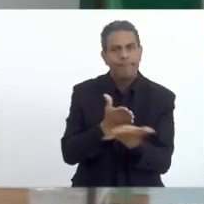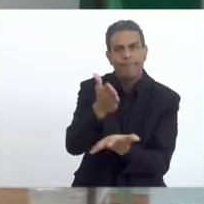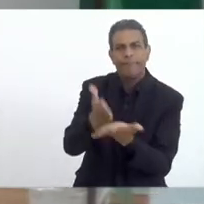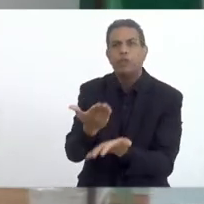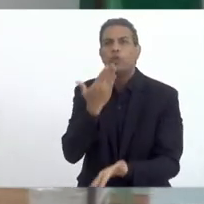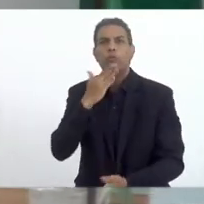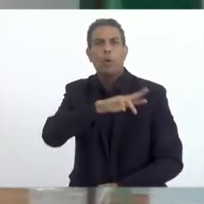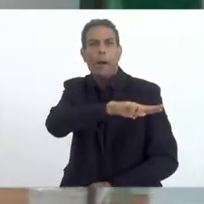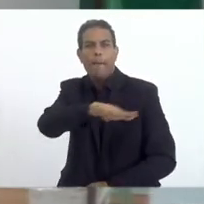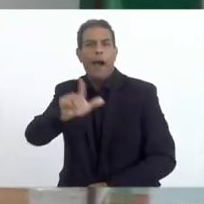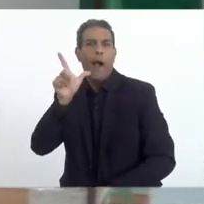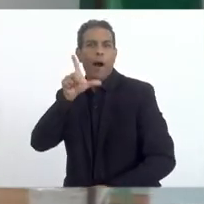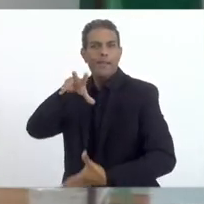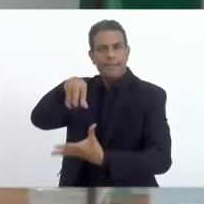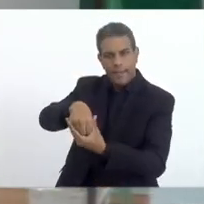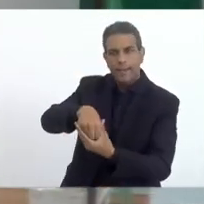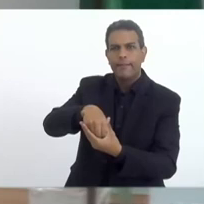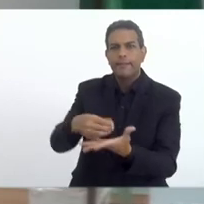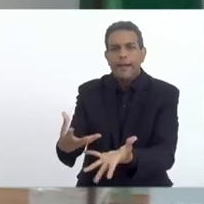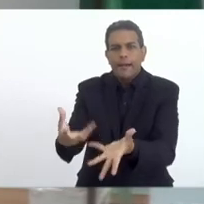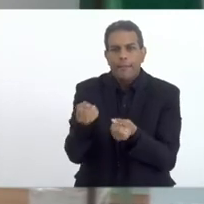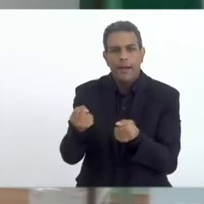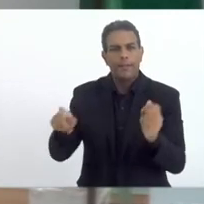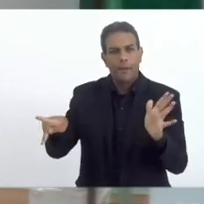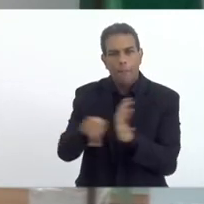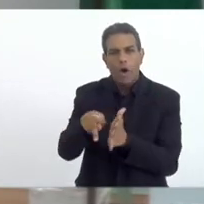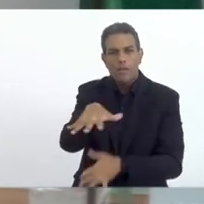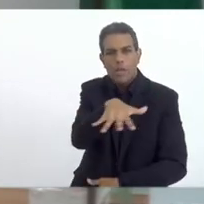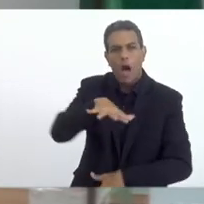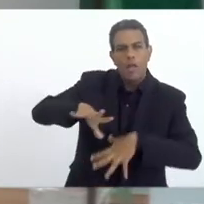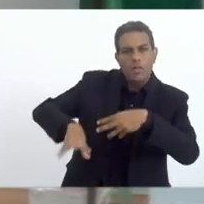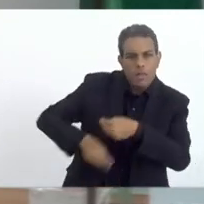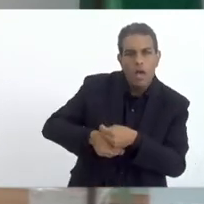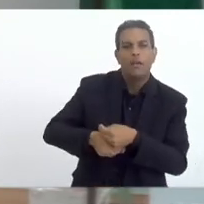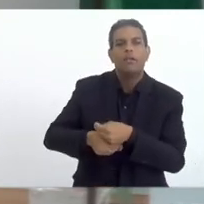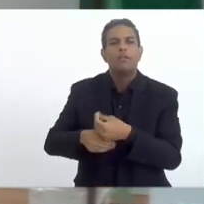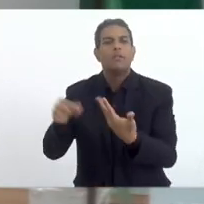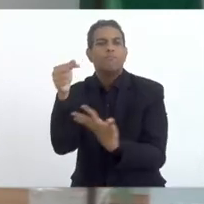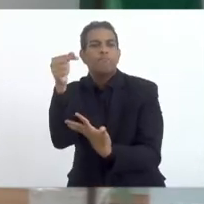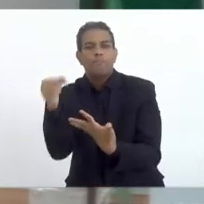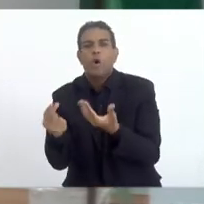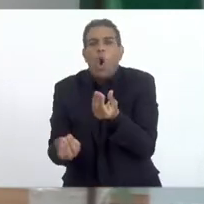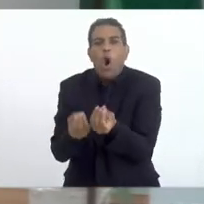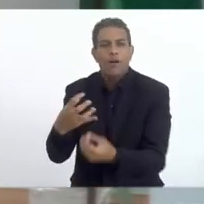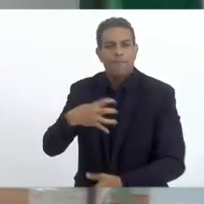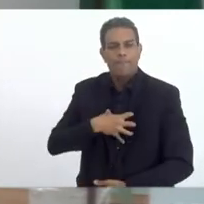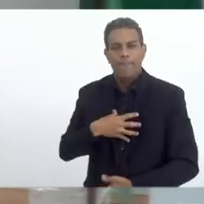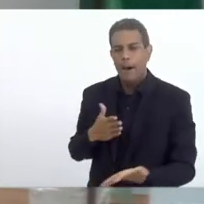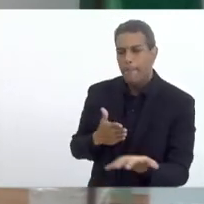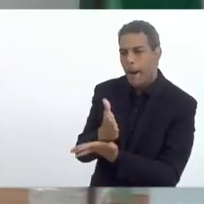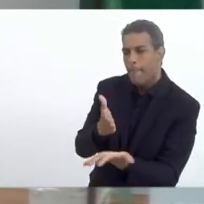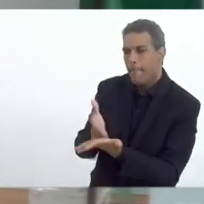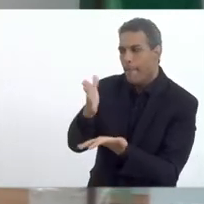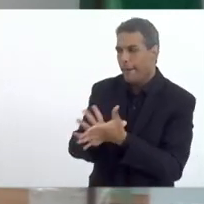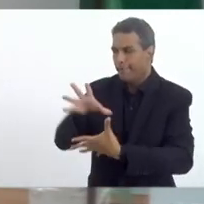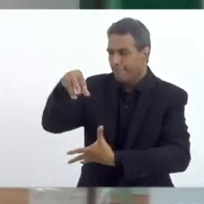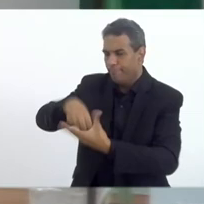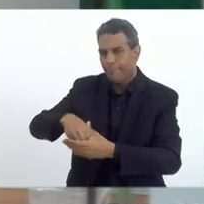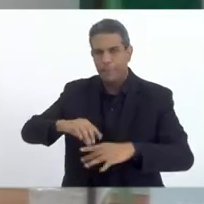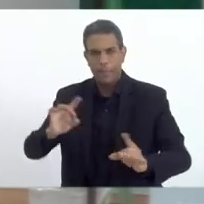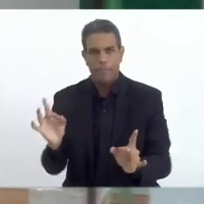quem for, que não receba emendas e algumas emendas tenham que ser